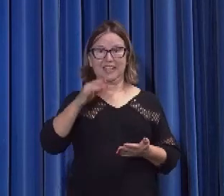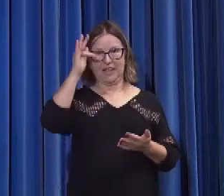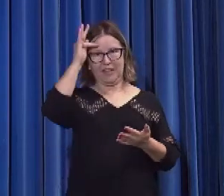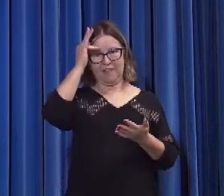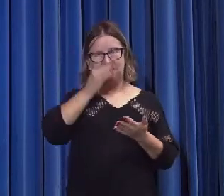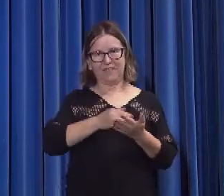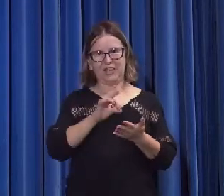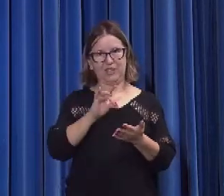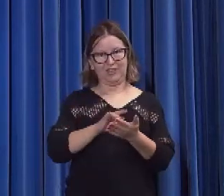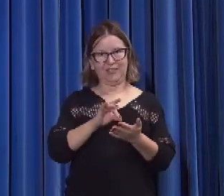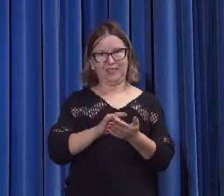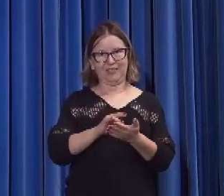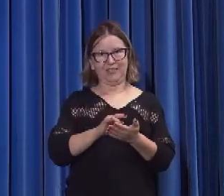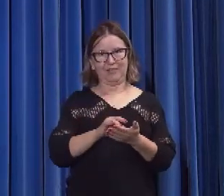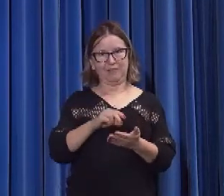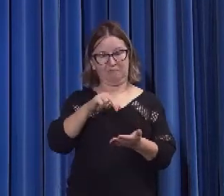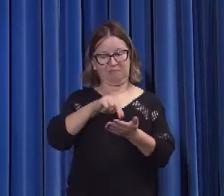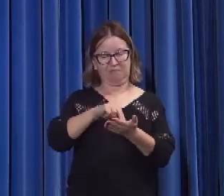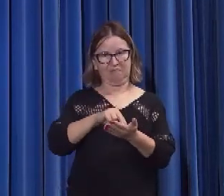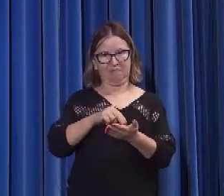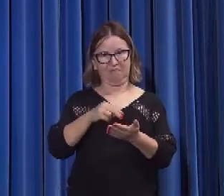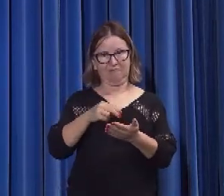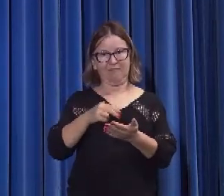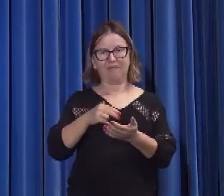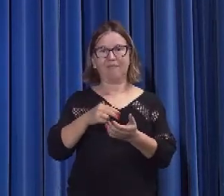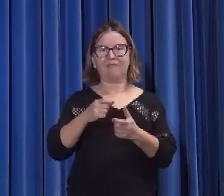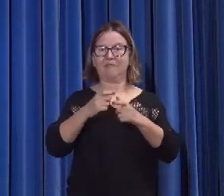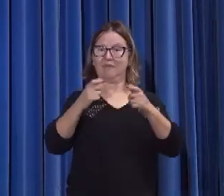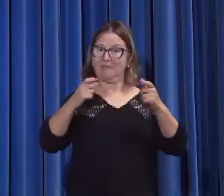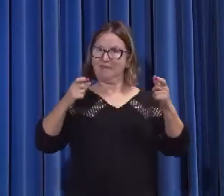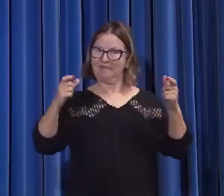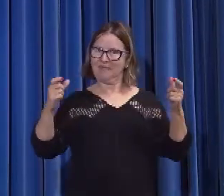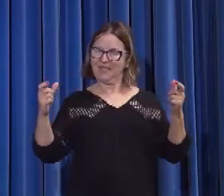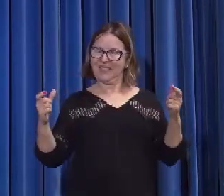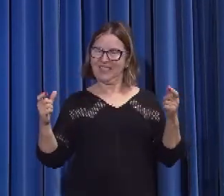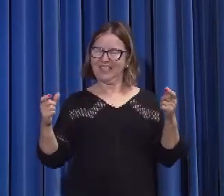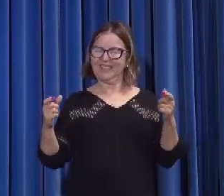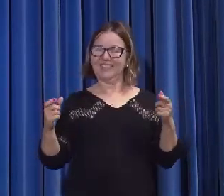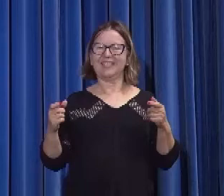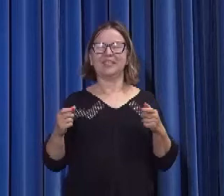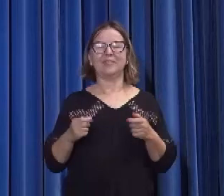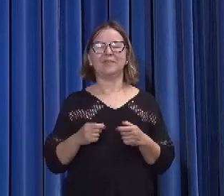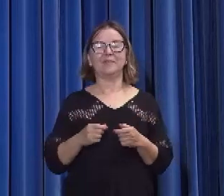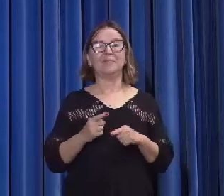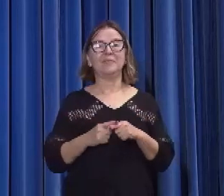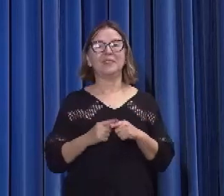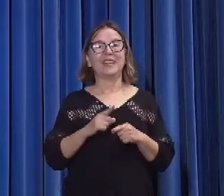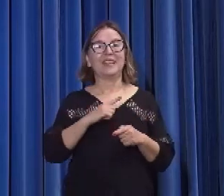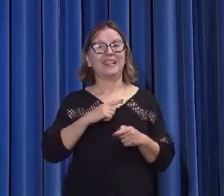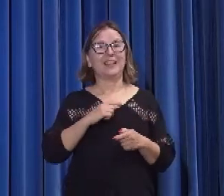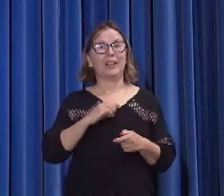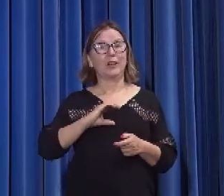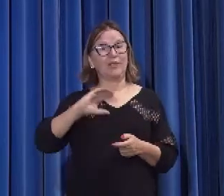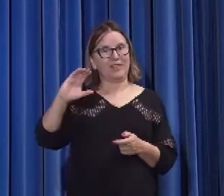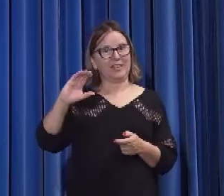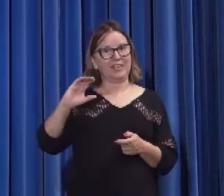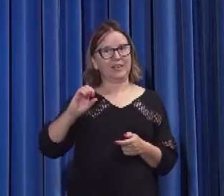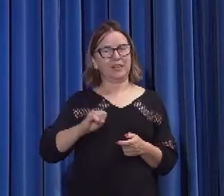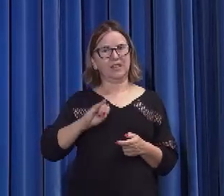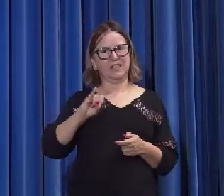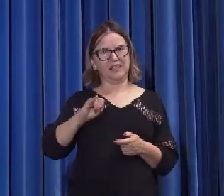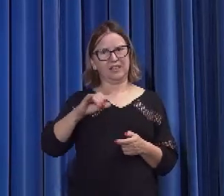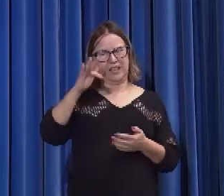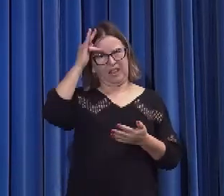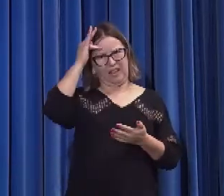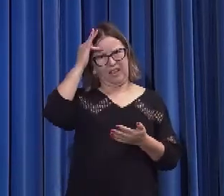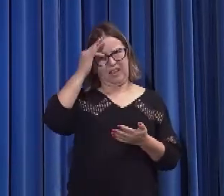terá a oportunidade de crescer, pois ela implica o elemento confiança. Se a fé é espúria,